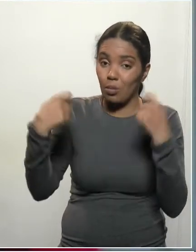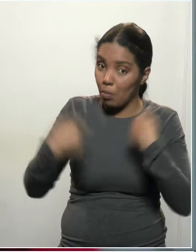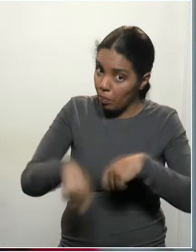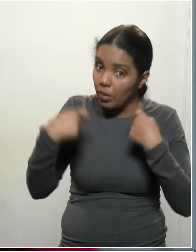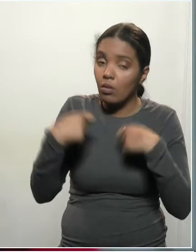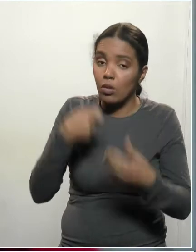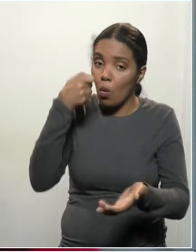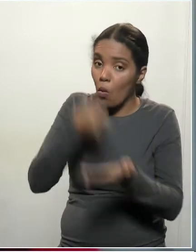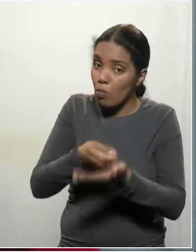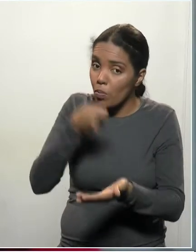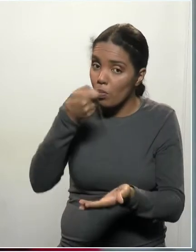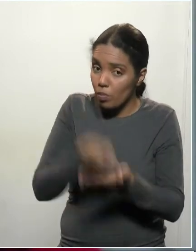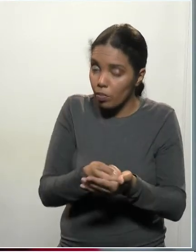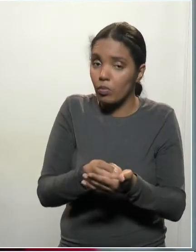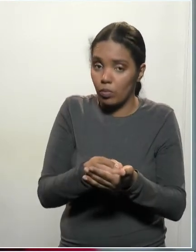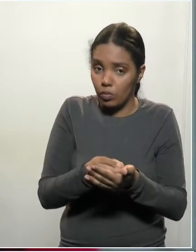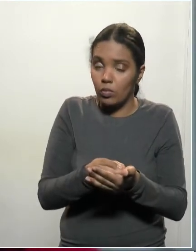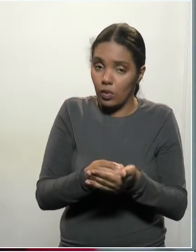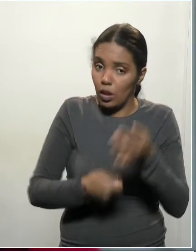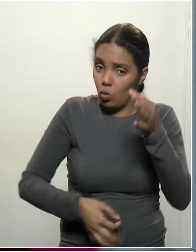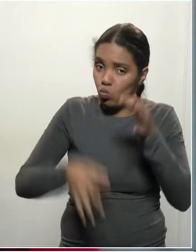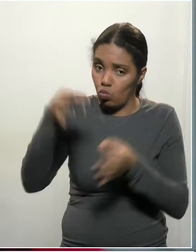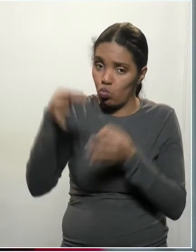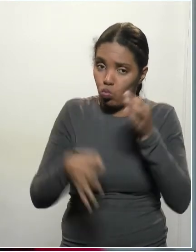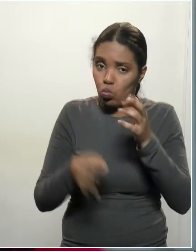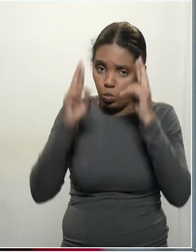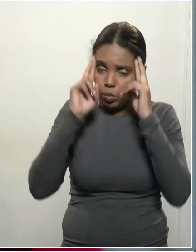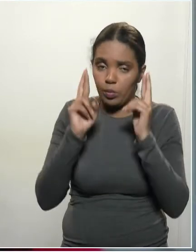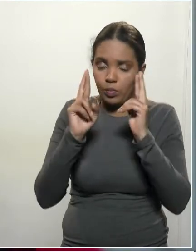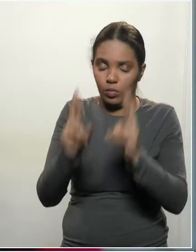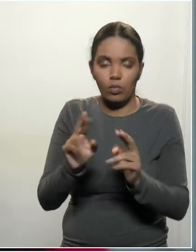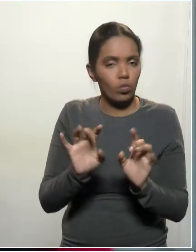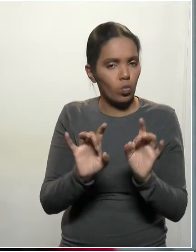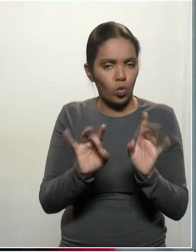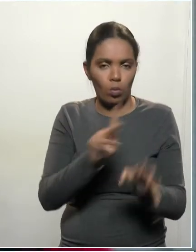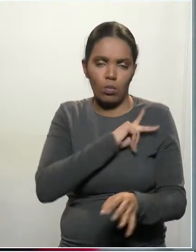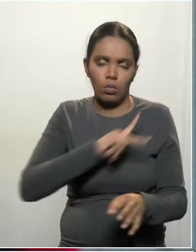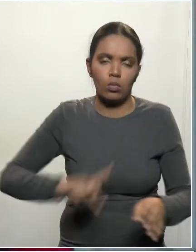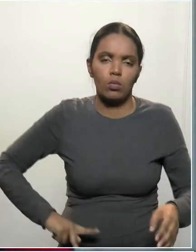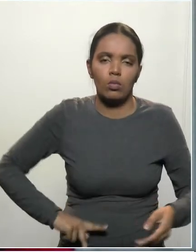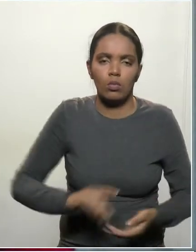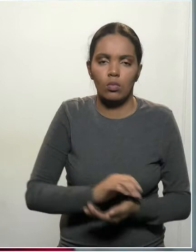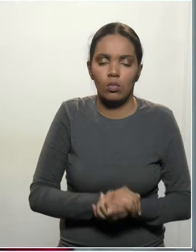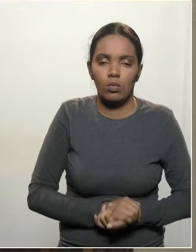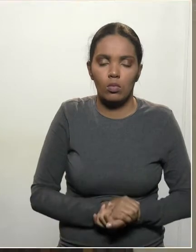exigência digna e justa. É isso, senhor presidente.